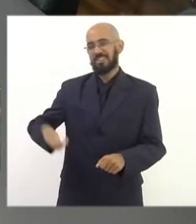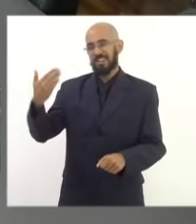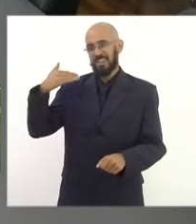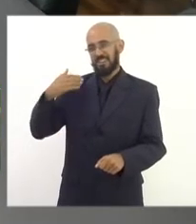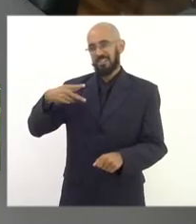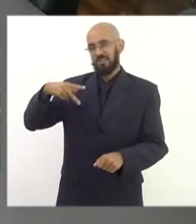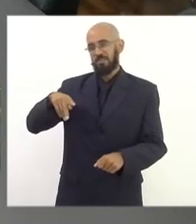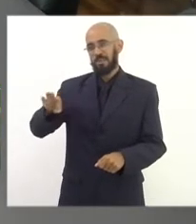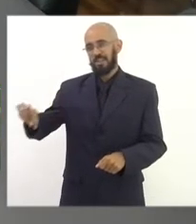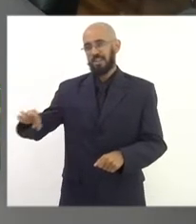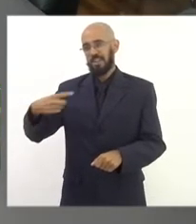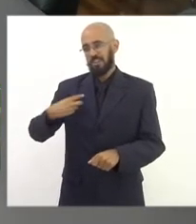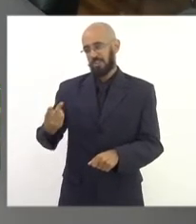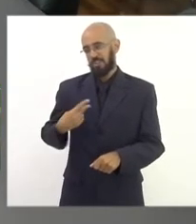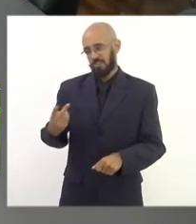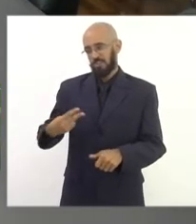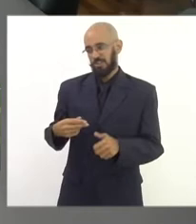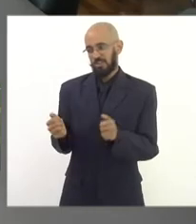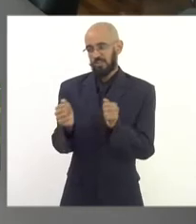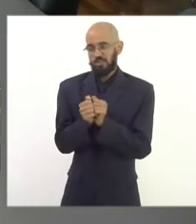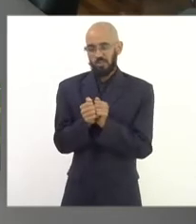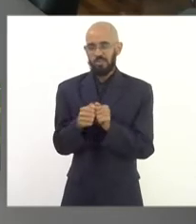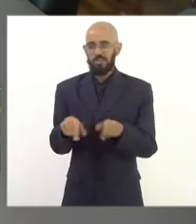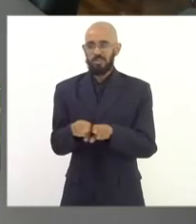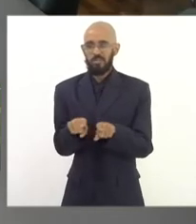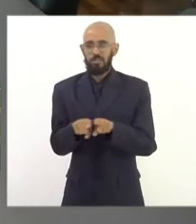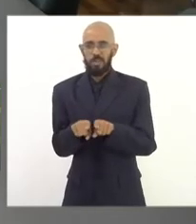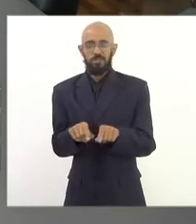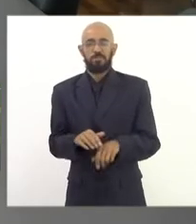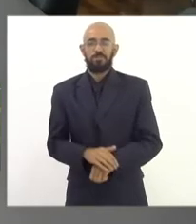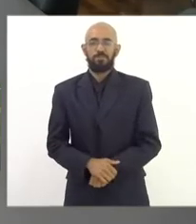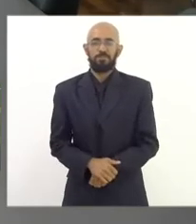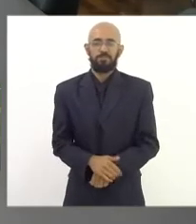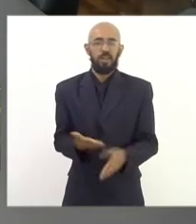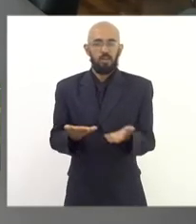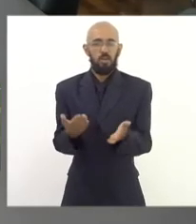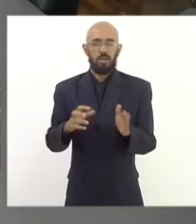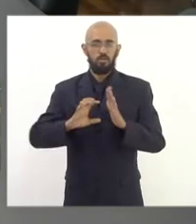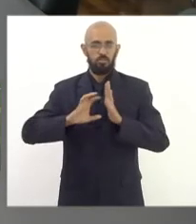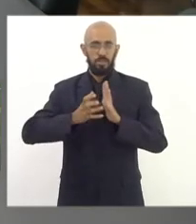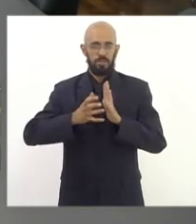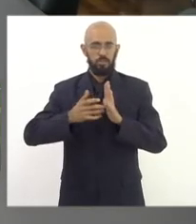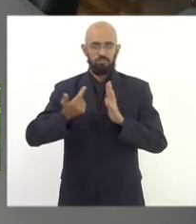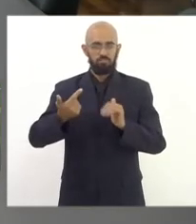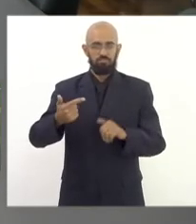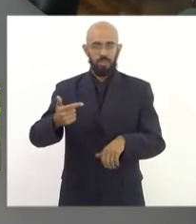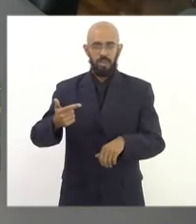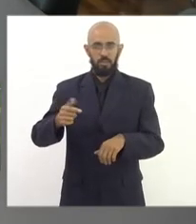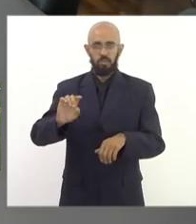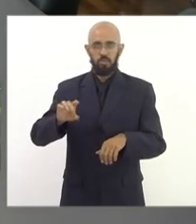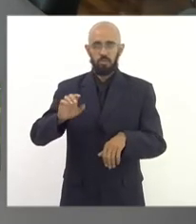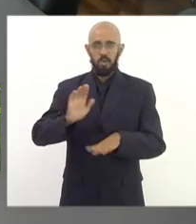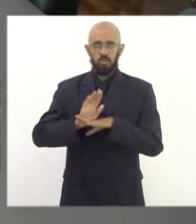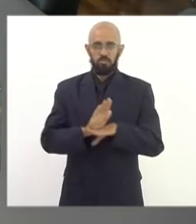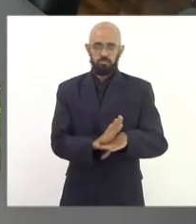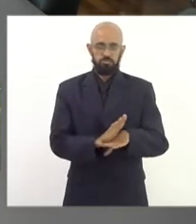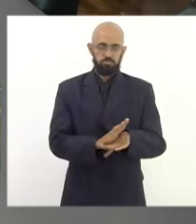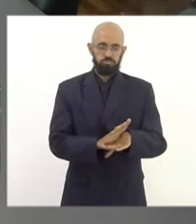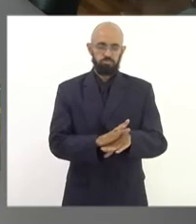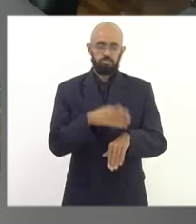PT e eu também fui. Sem dúvida, sem dúvida. Agora eu não estou em partido nenhum, estou só contribuindo aqui para o Estado, então